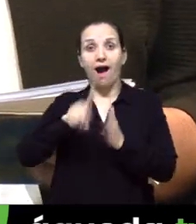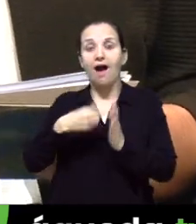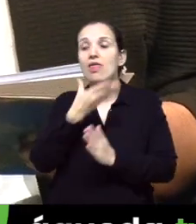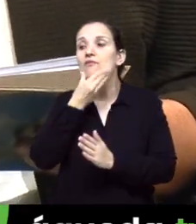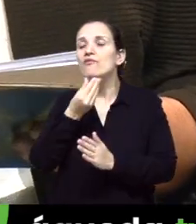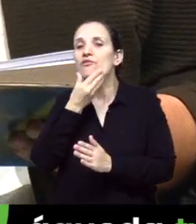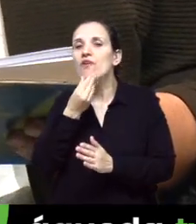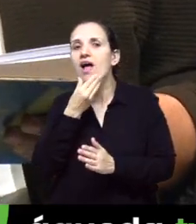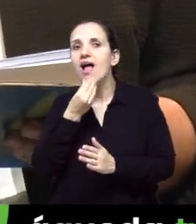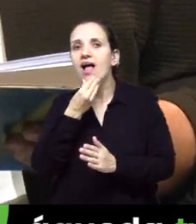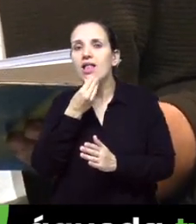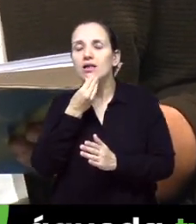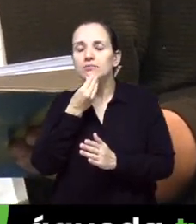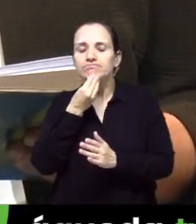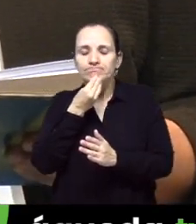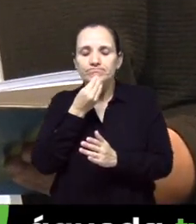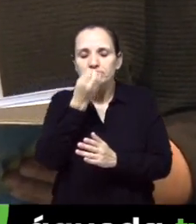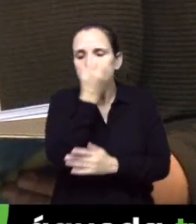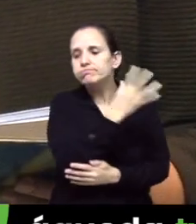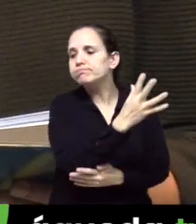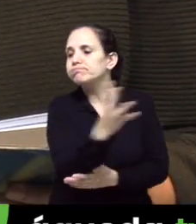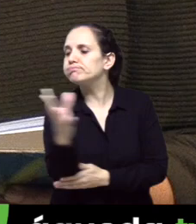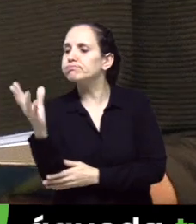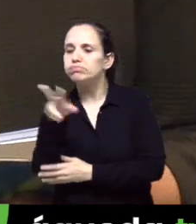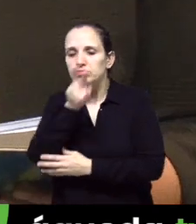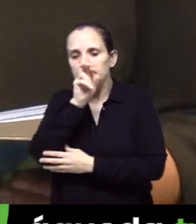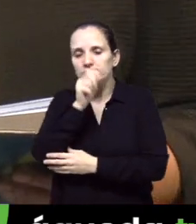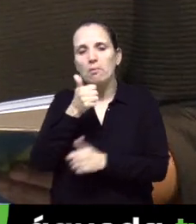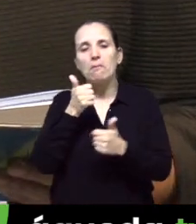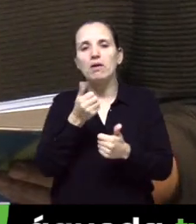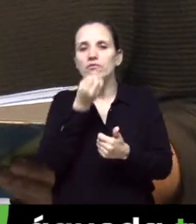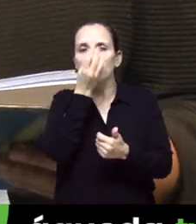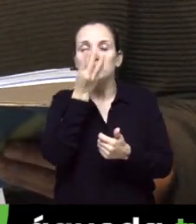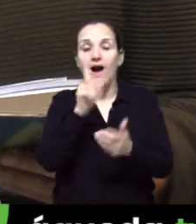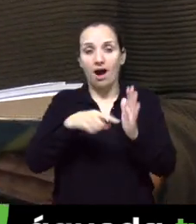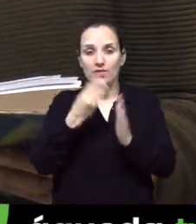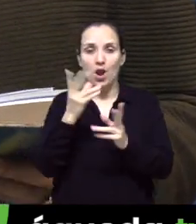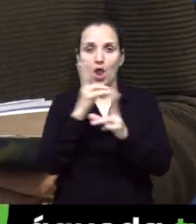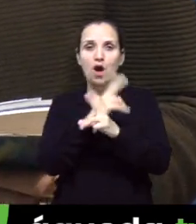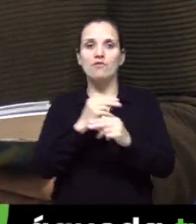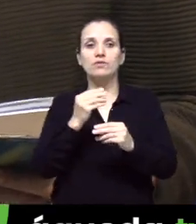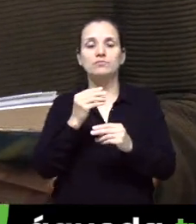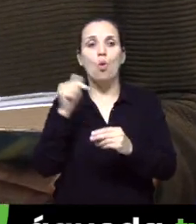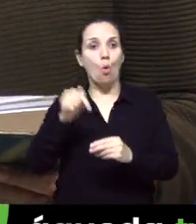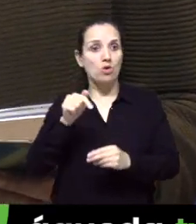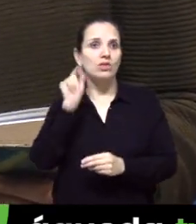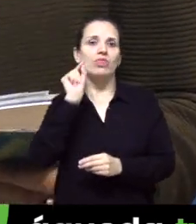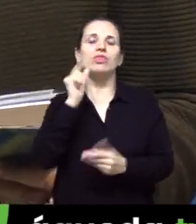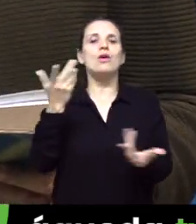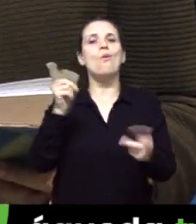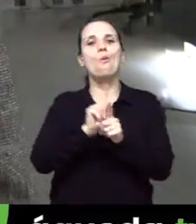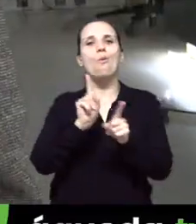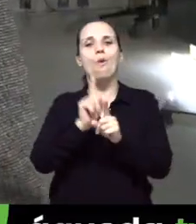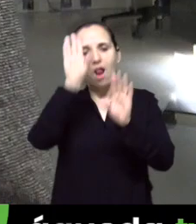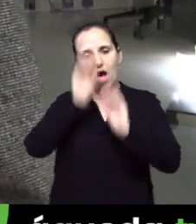Águeda velha, raminho de cheiroso roseiral. Águeda nova, beijinho das terras de